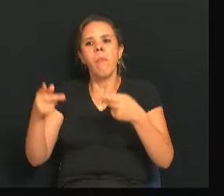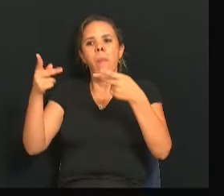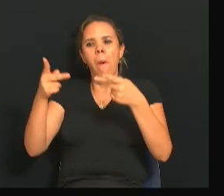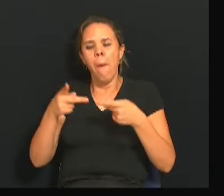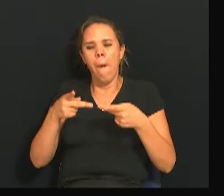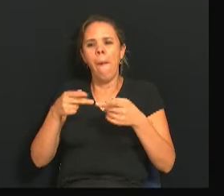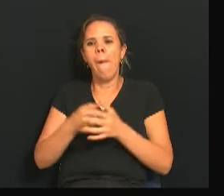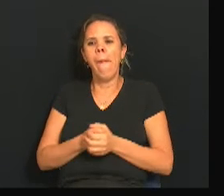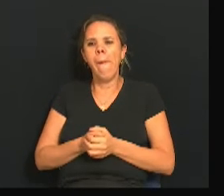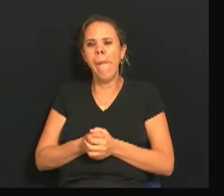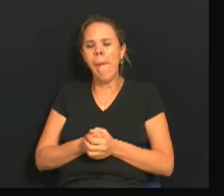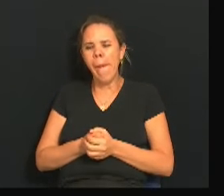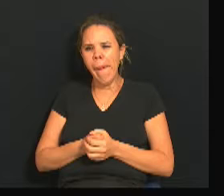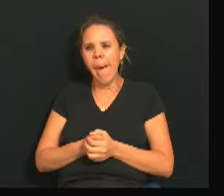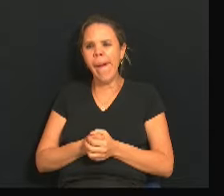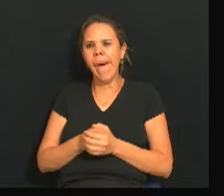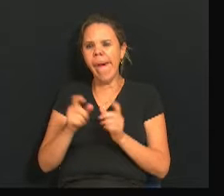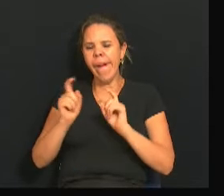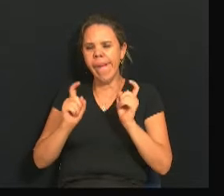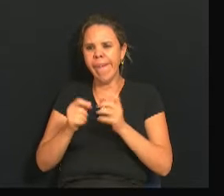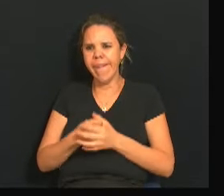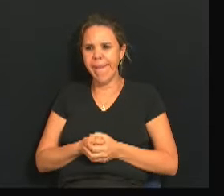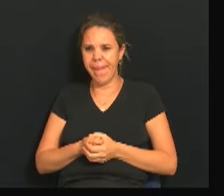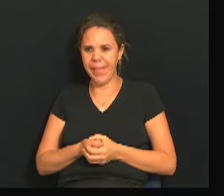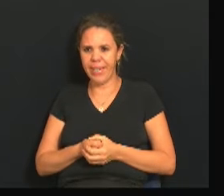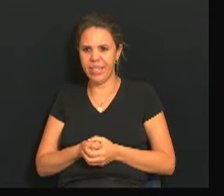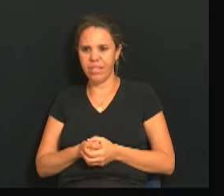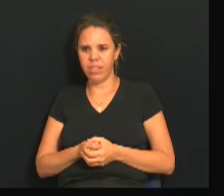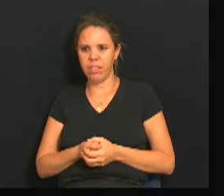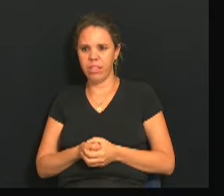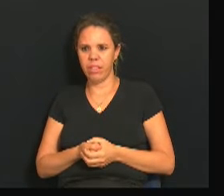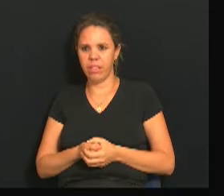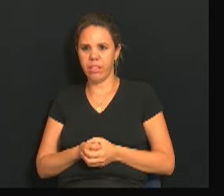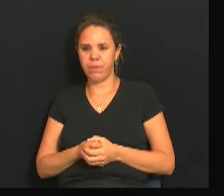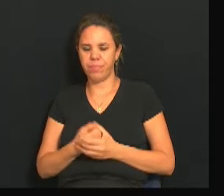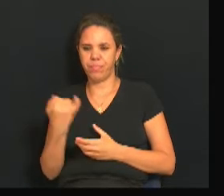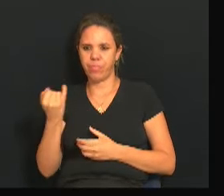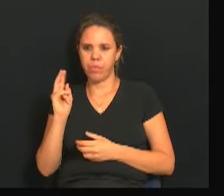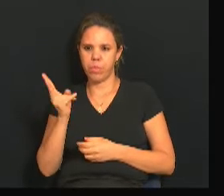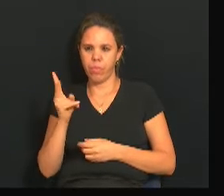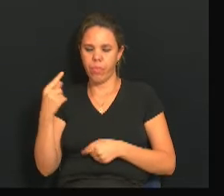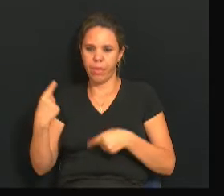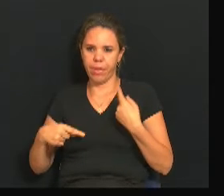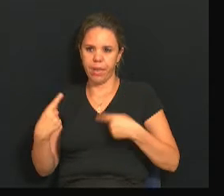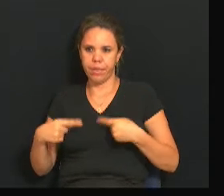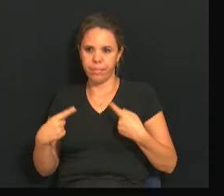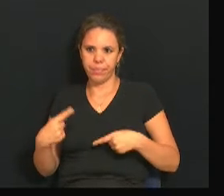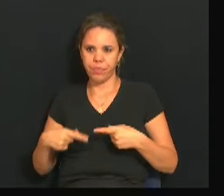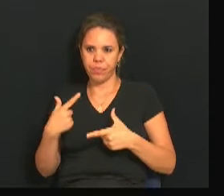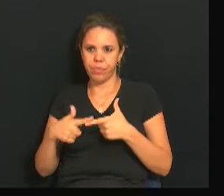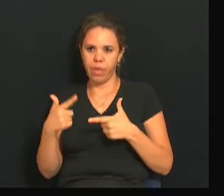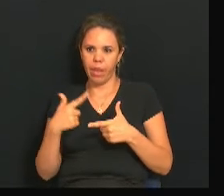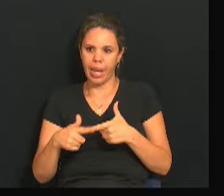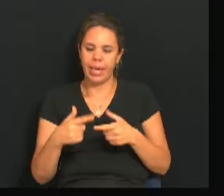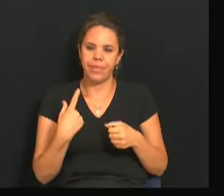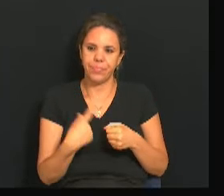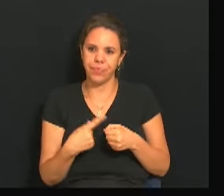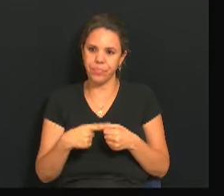enfim, realizar essas constantes audiências para a gente discutir os problemas da rede